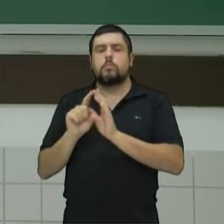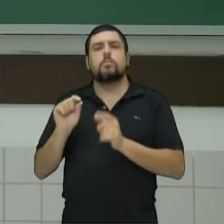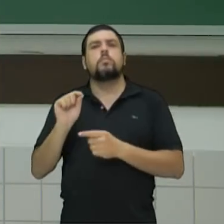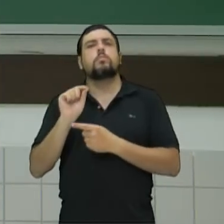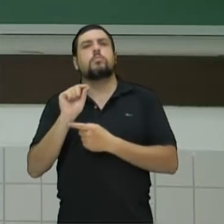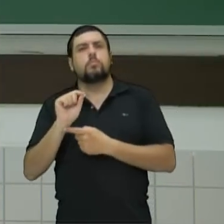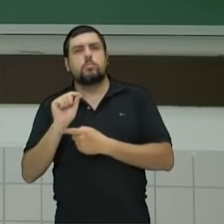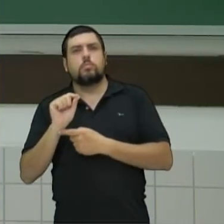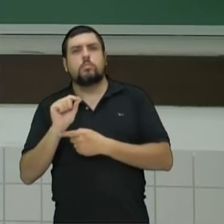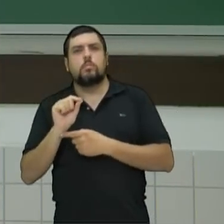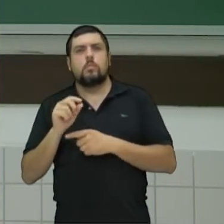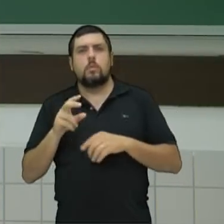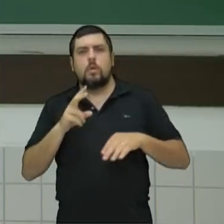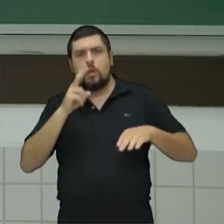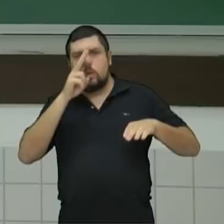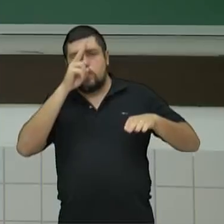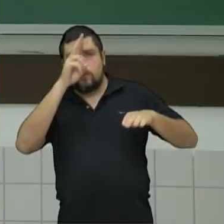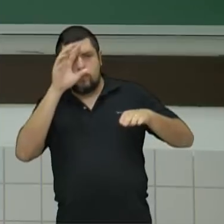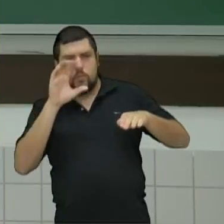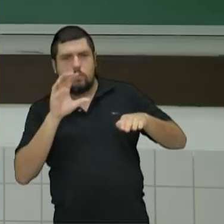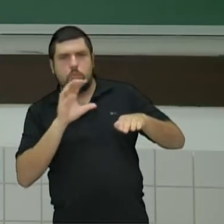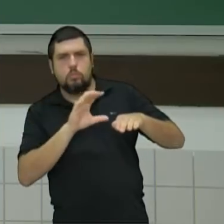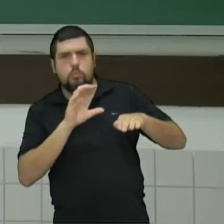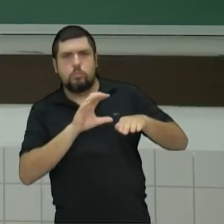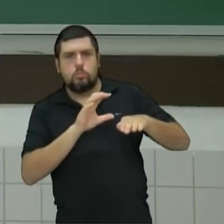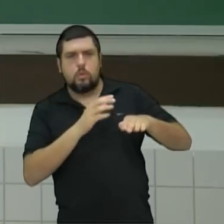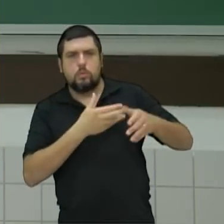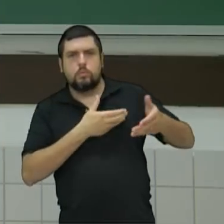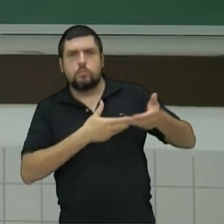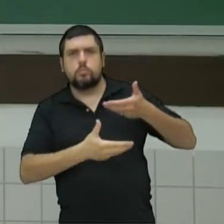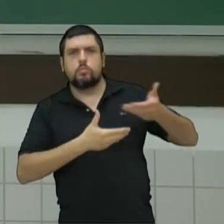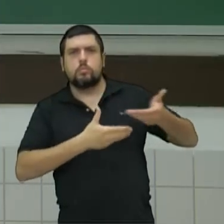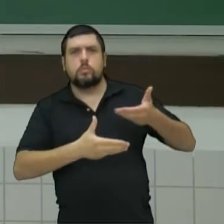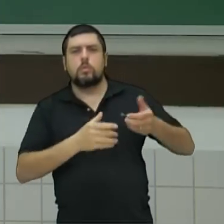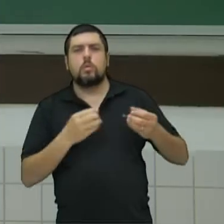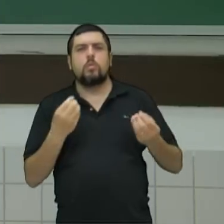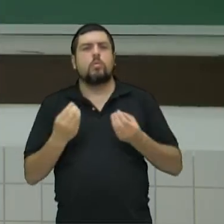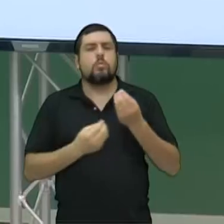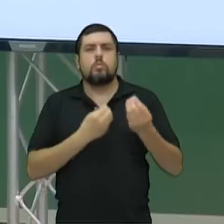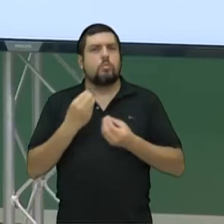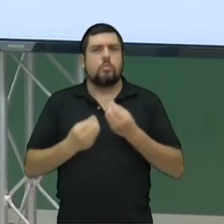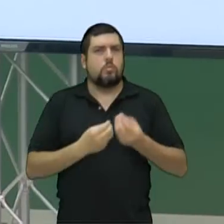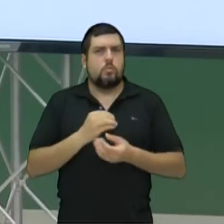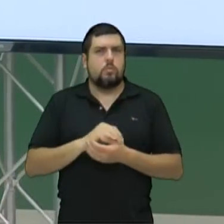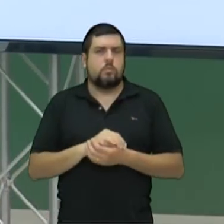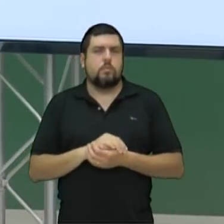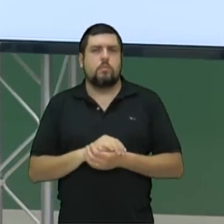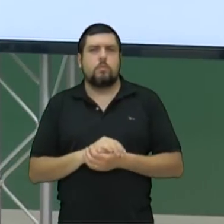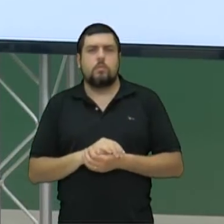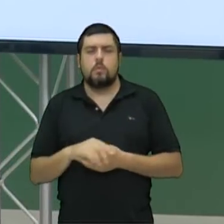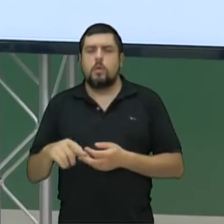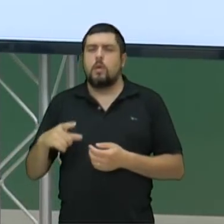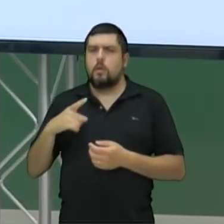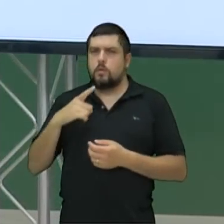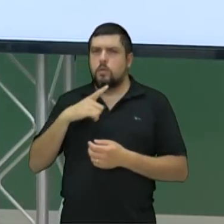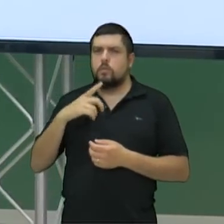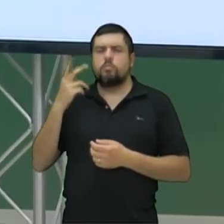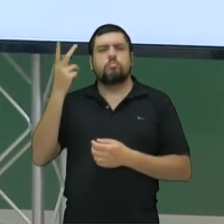nessa força nos corpos. E ela diz o seguinte para nós, inclusive um clichê bastante comum,